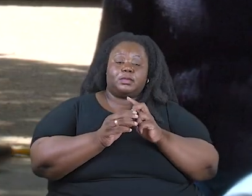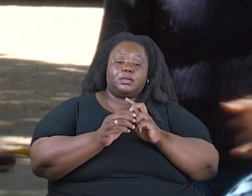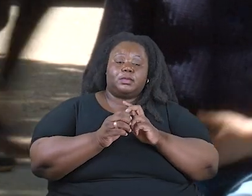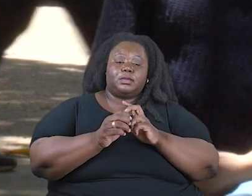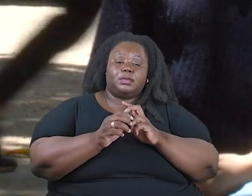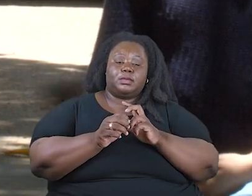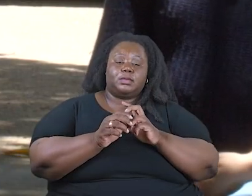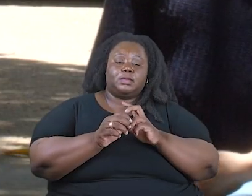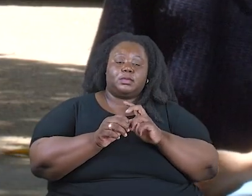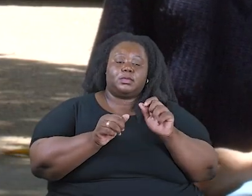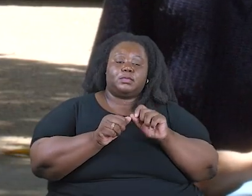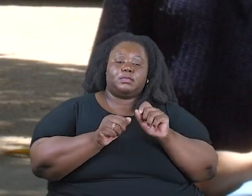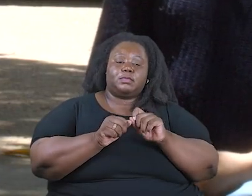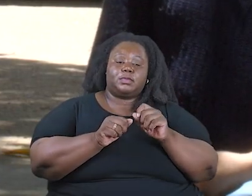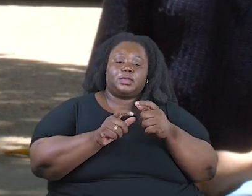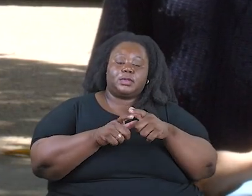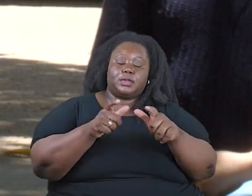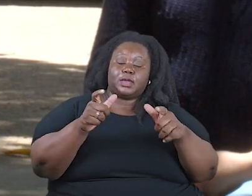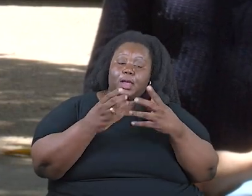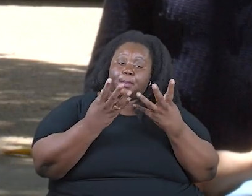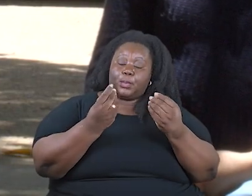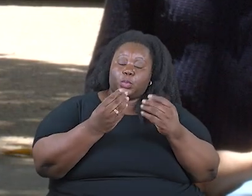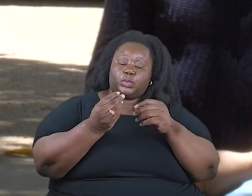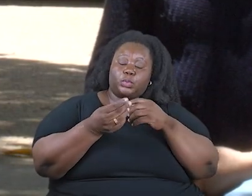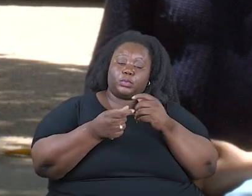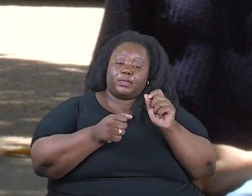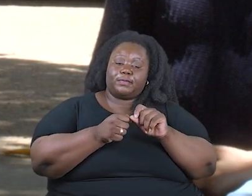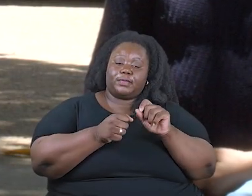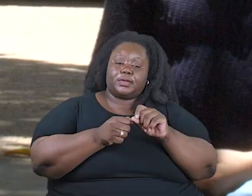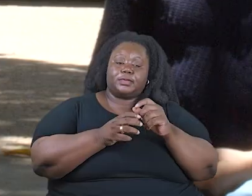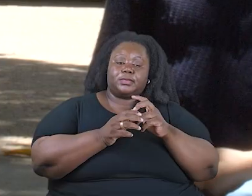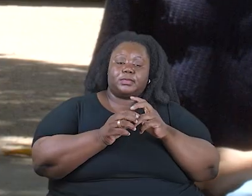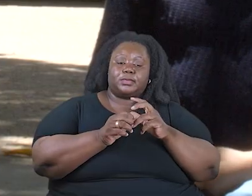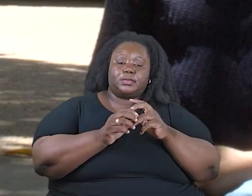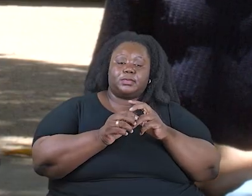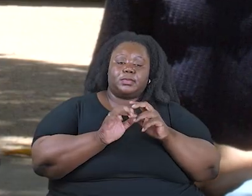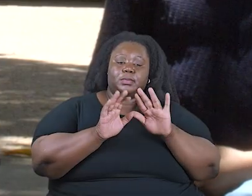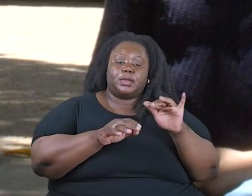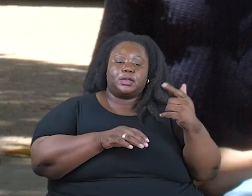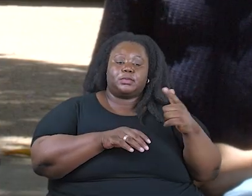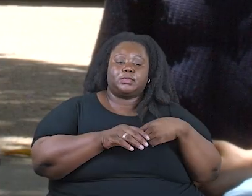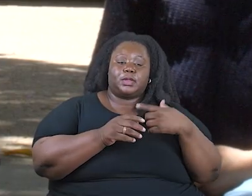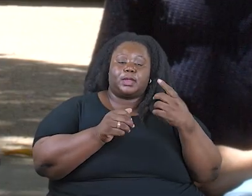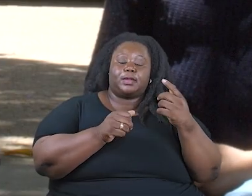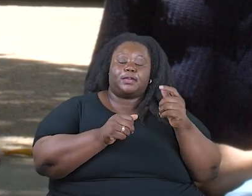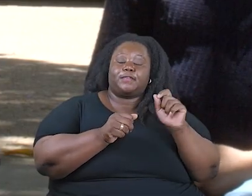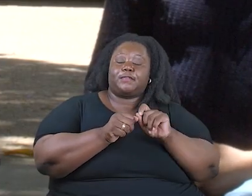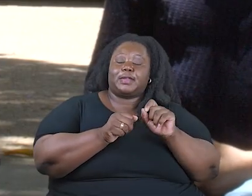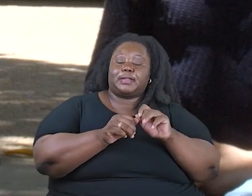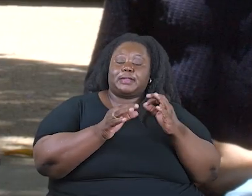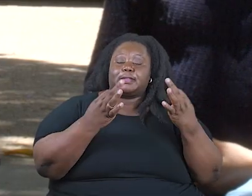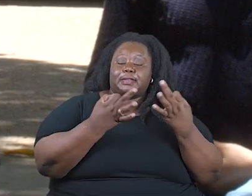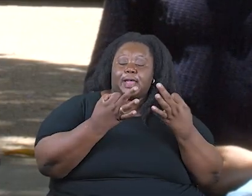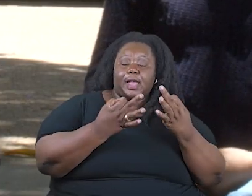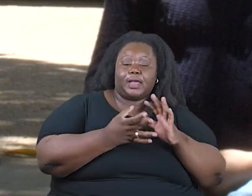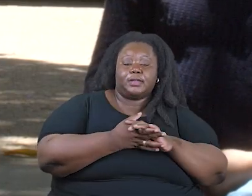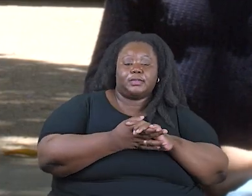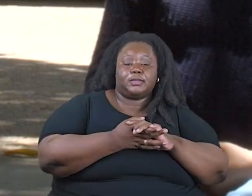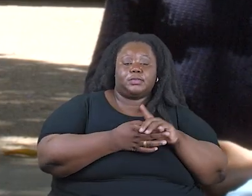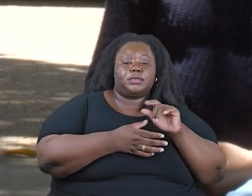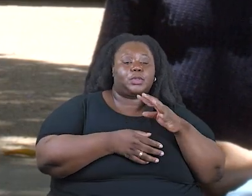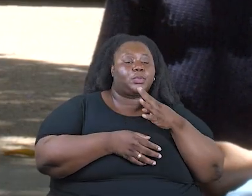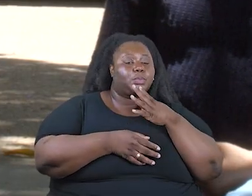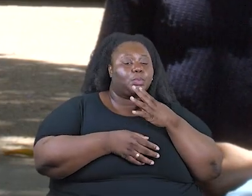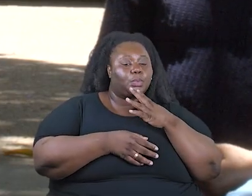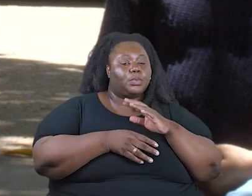O artesanato produzido quase numa escala industrial. mas que não tem muito da elaboração, do fazer, do que